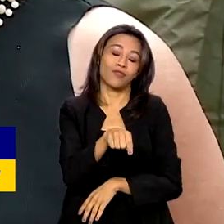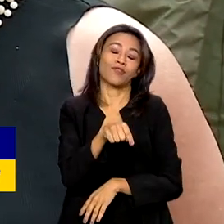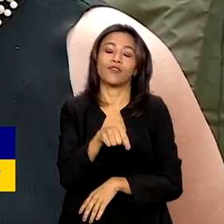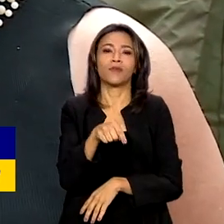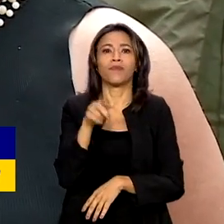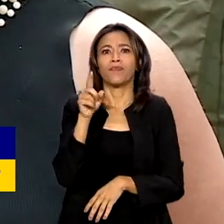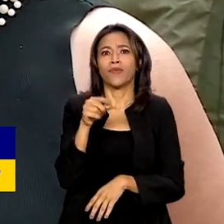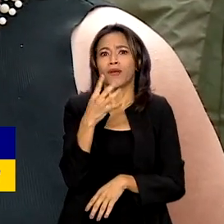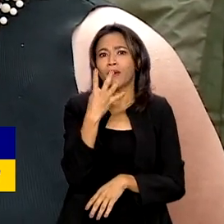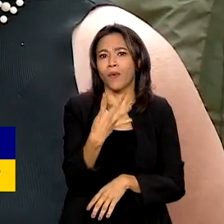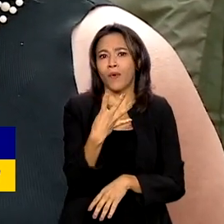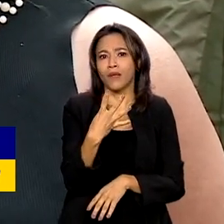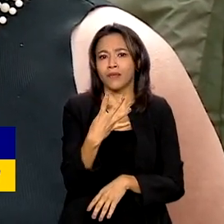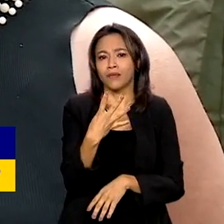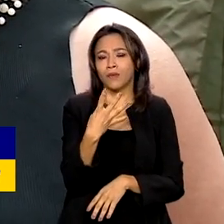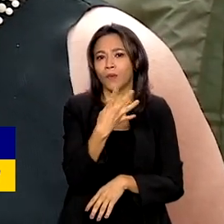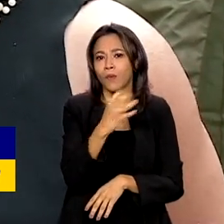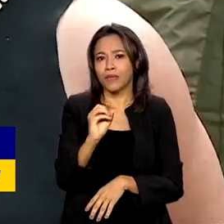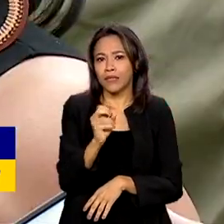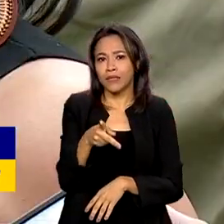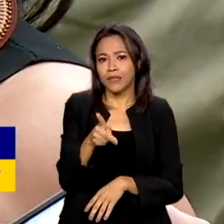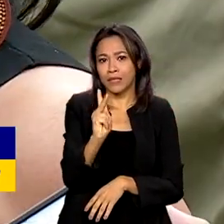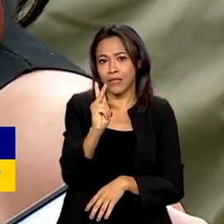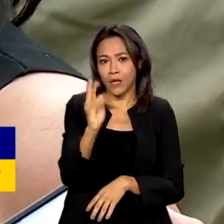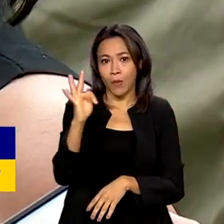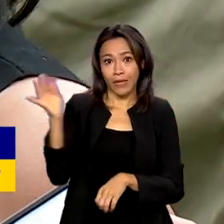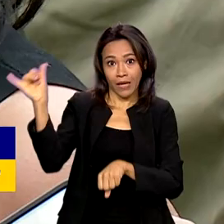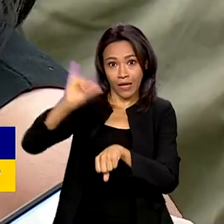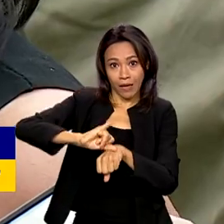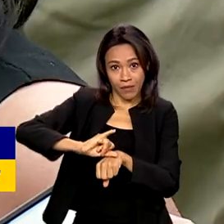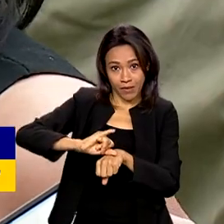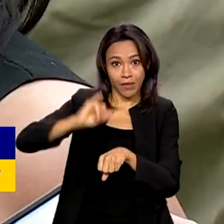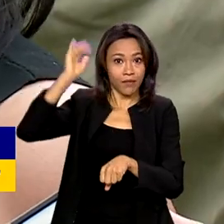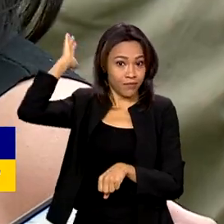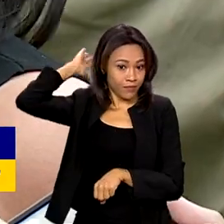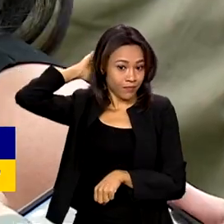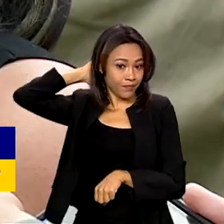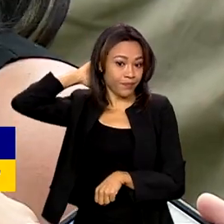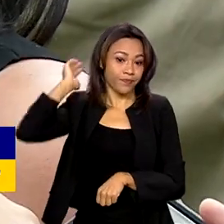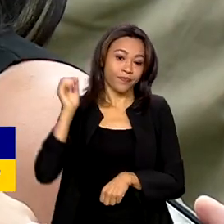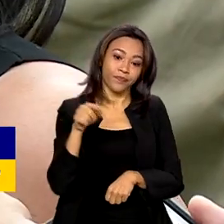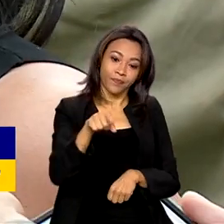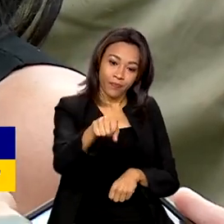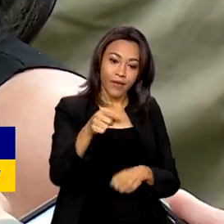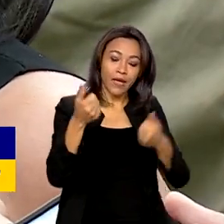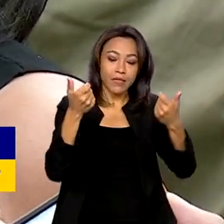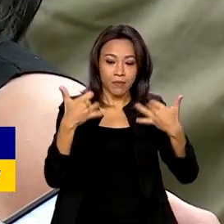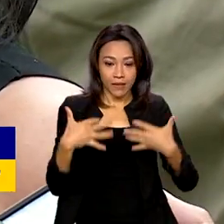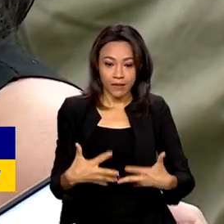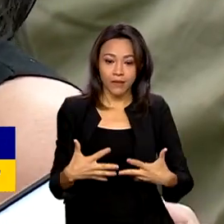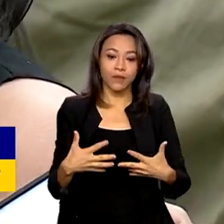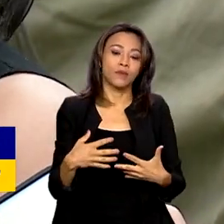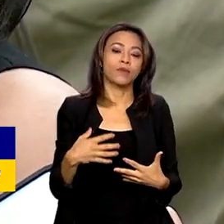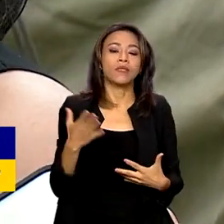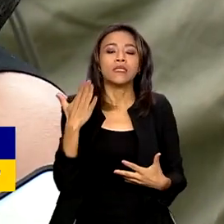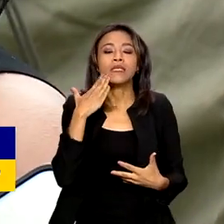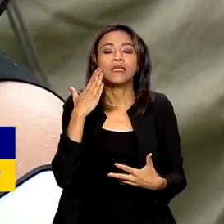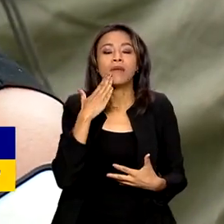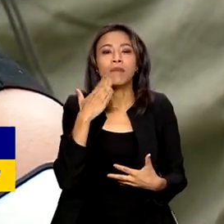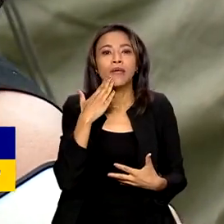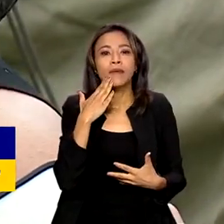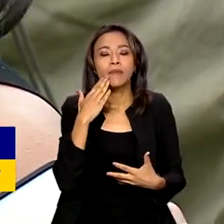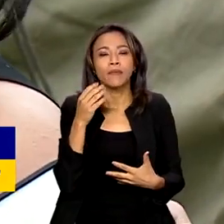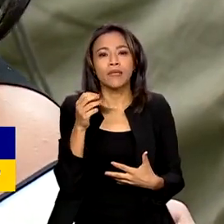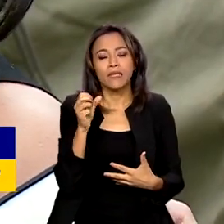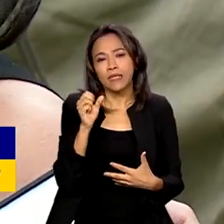cerca de 400 quilômetros de Manaus. Começar realmente, de fato, a saber o nível,